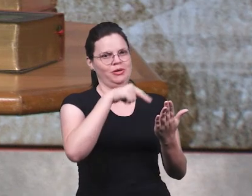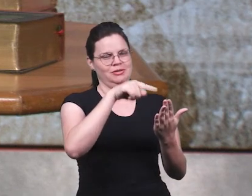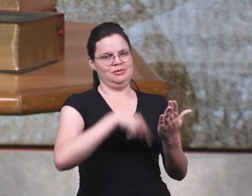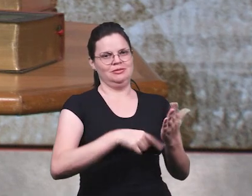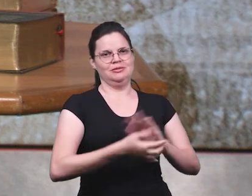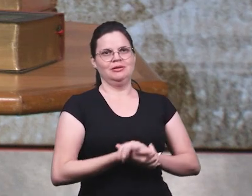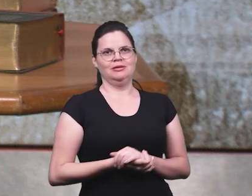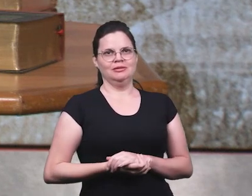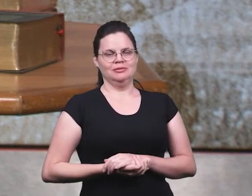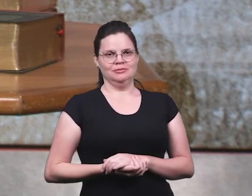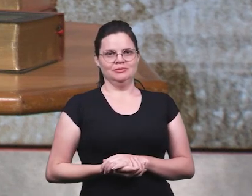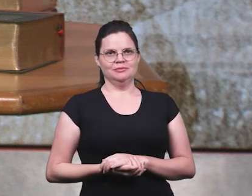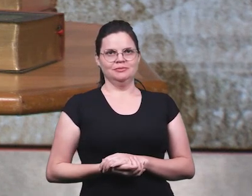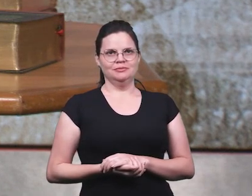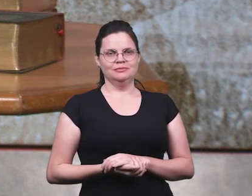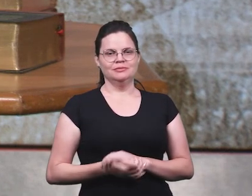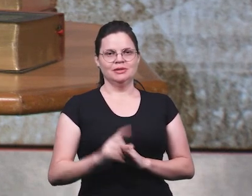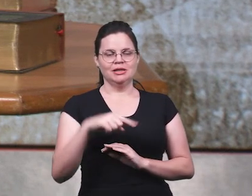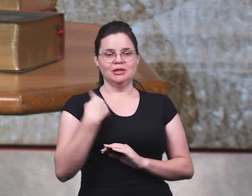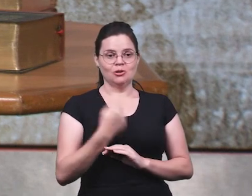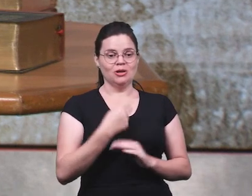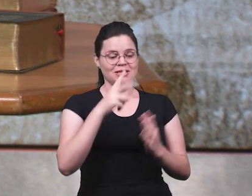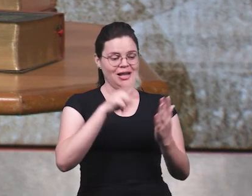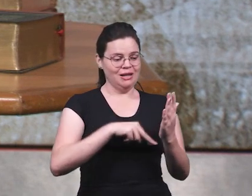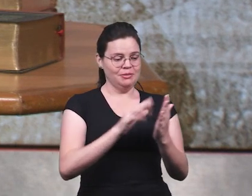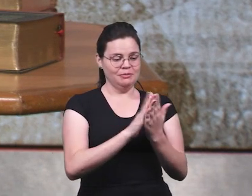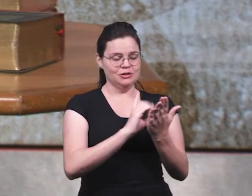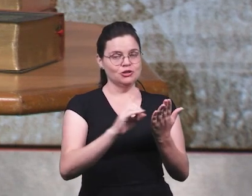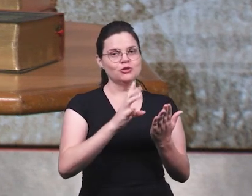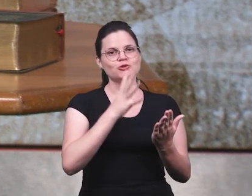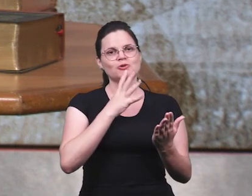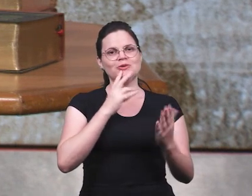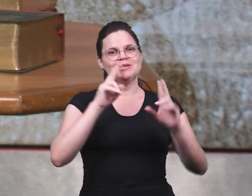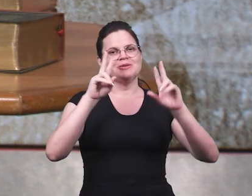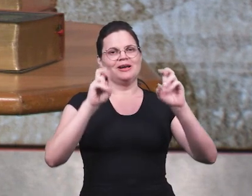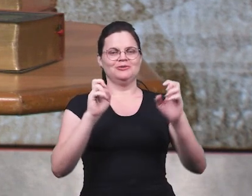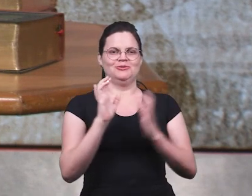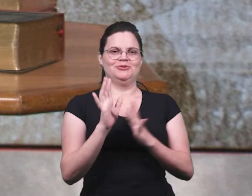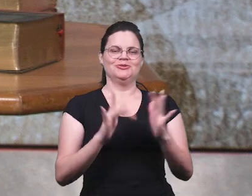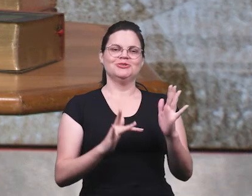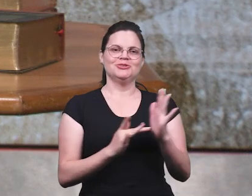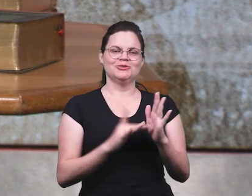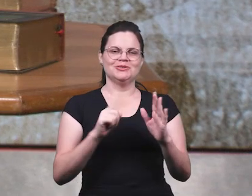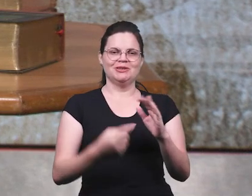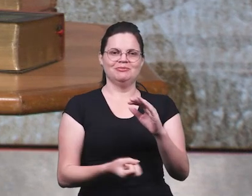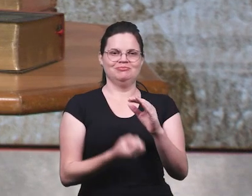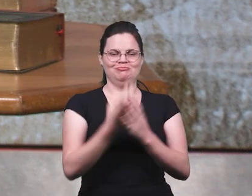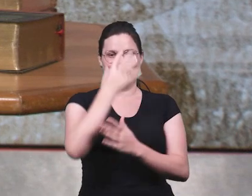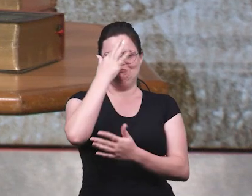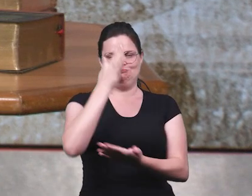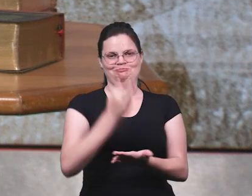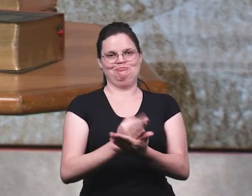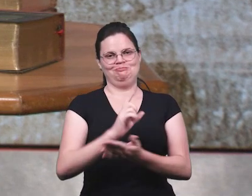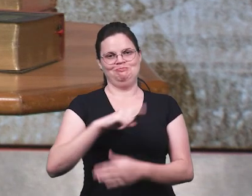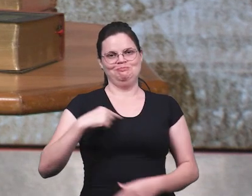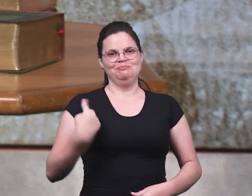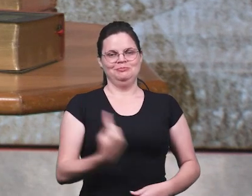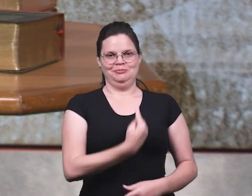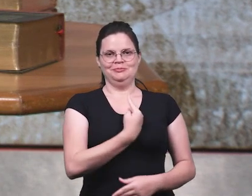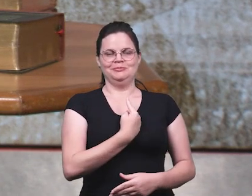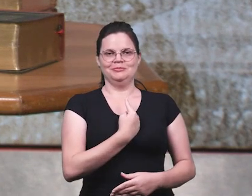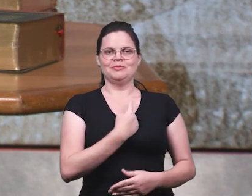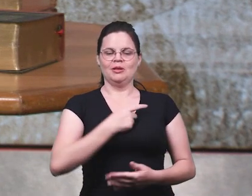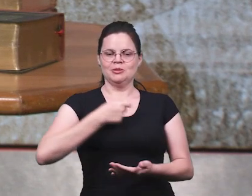nossa Bíblia, nós conhecemos mais o Senhor Jesus, o autor e consumador da nossa fé. Lá